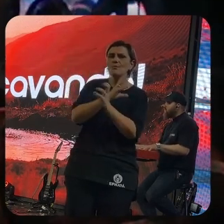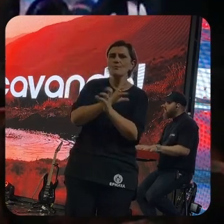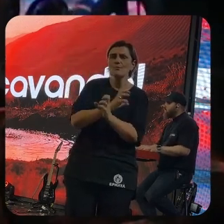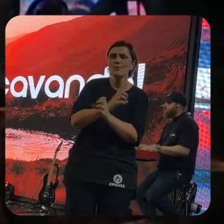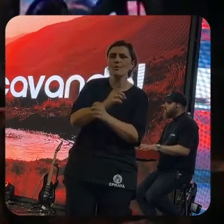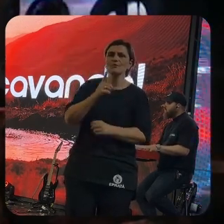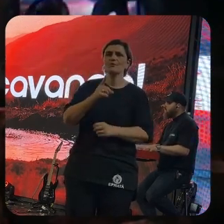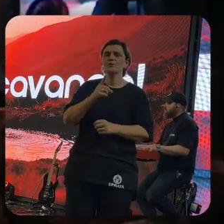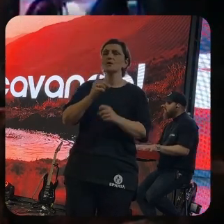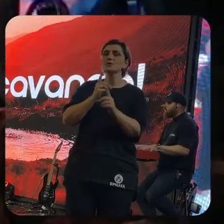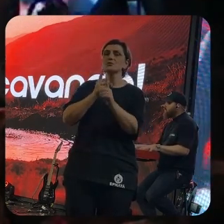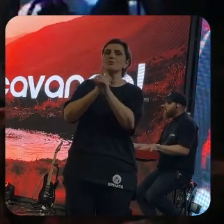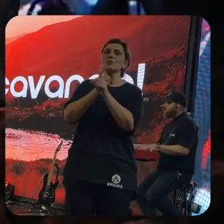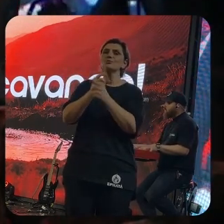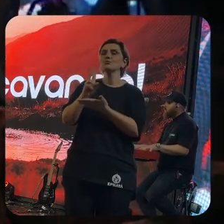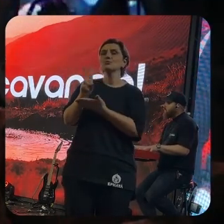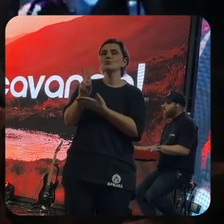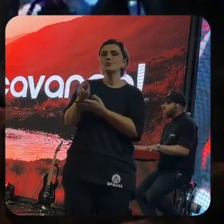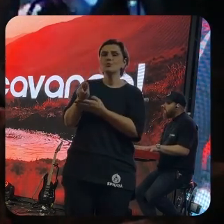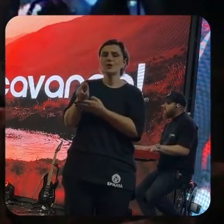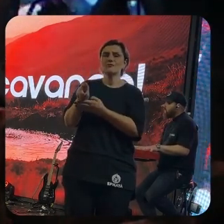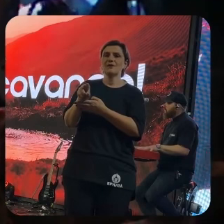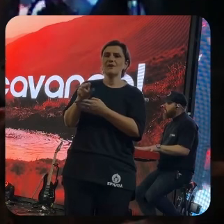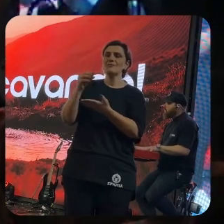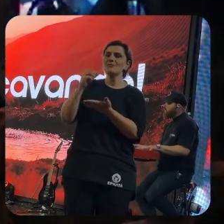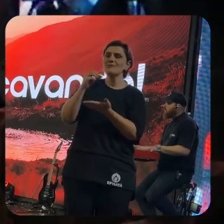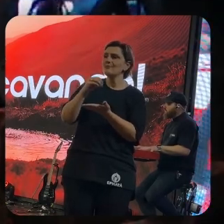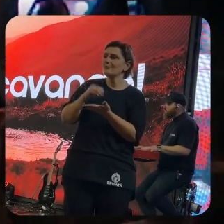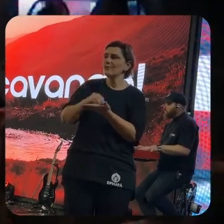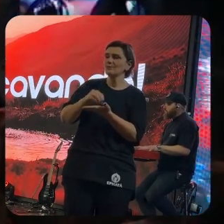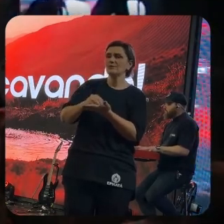encontra, nunca vai faltar proteção.